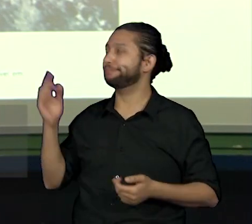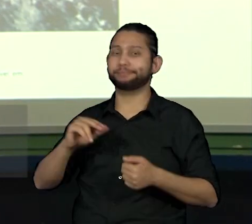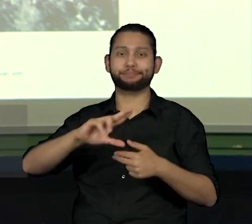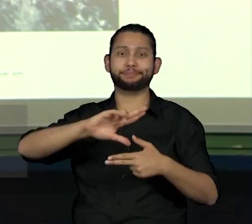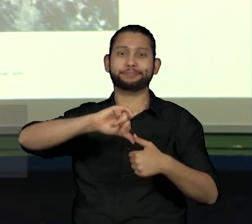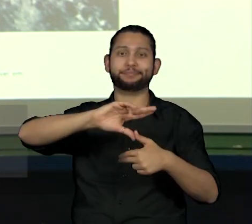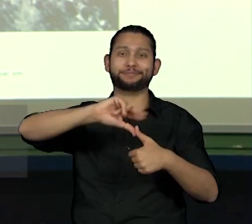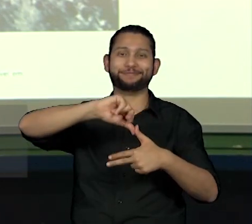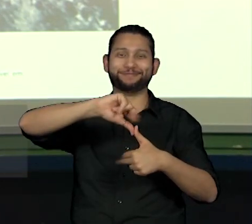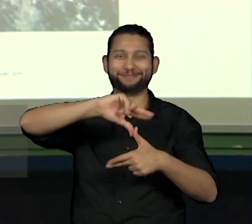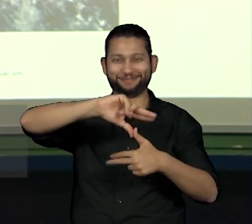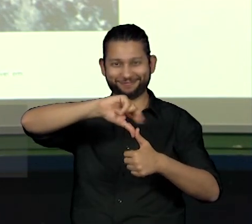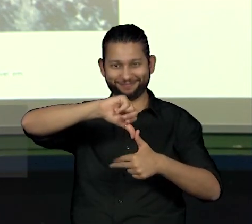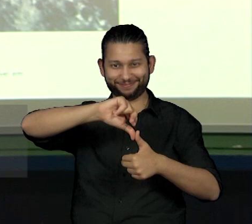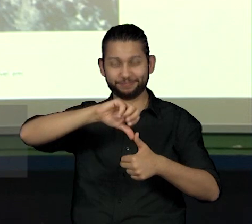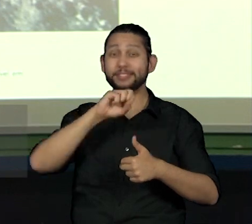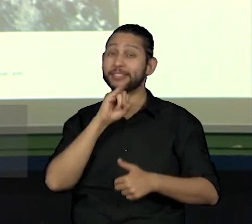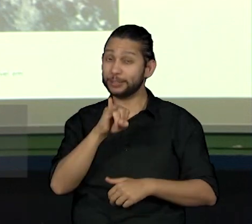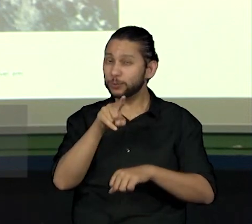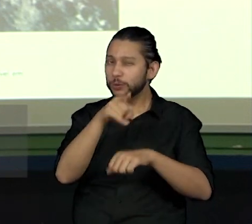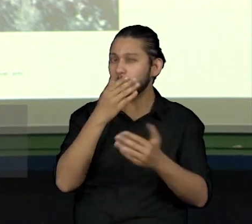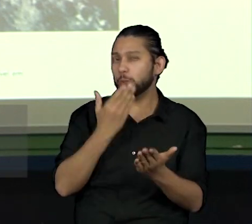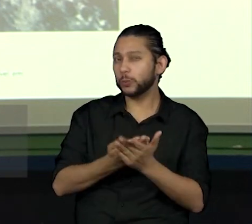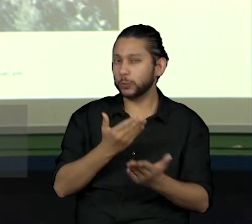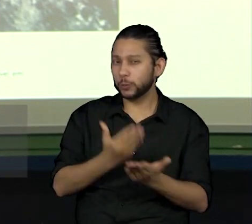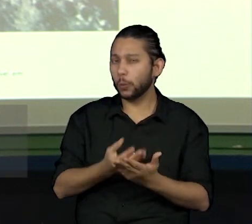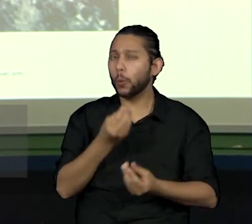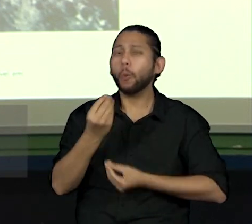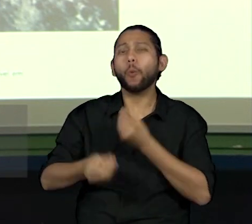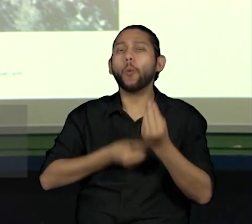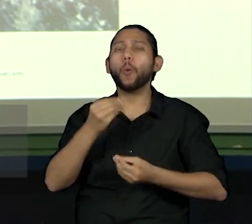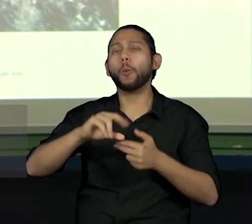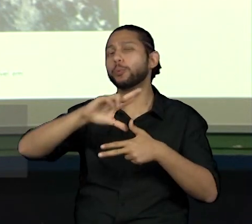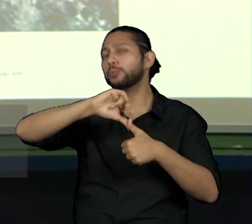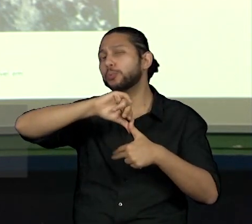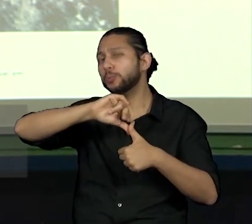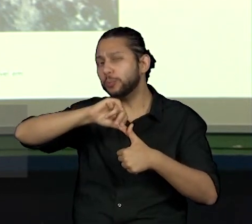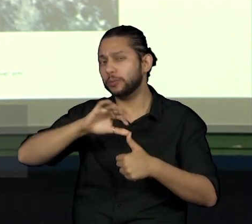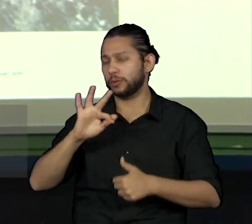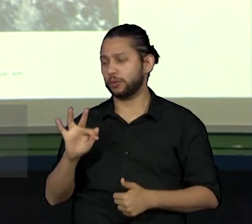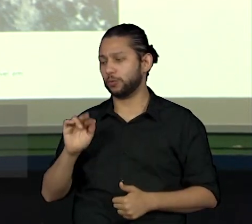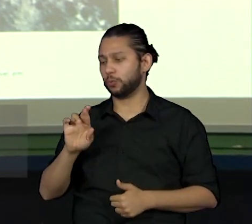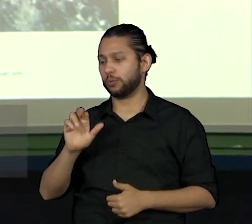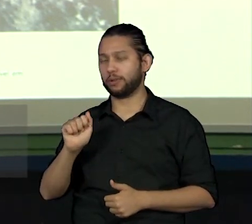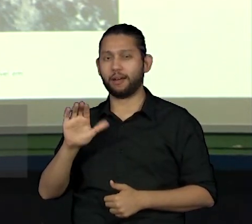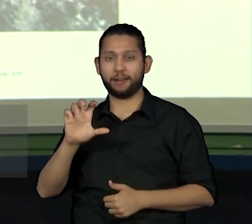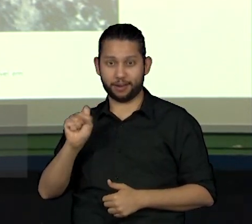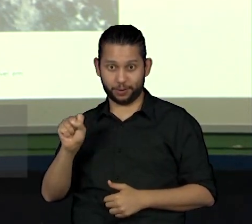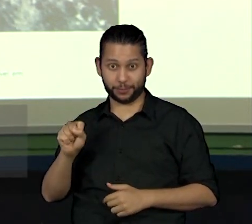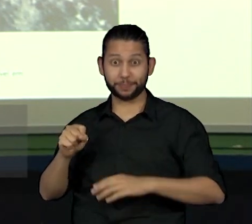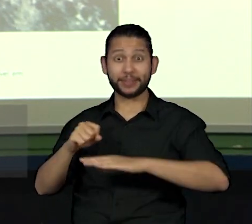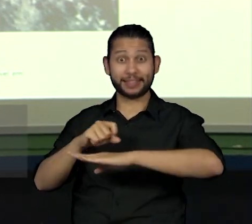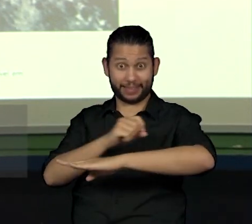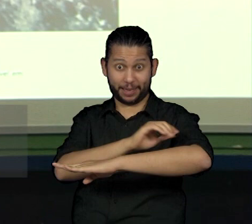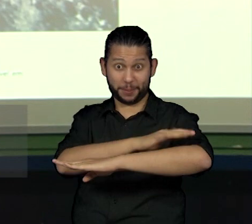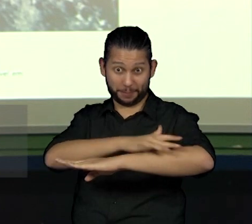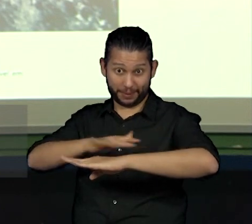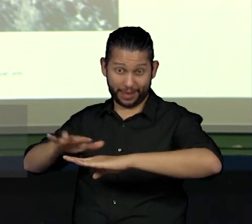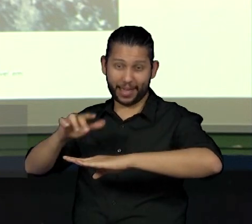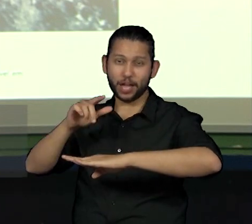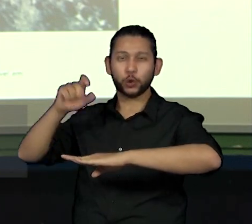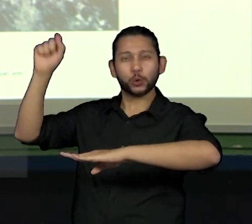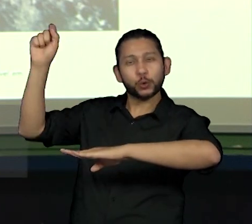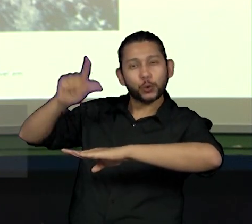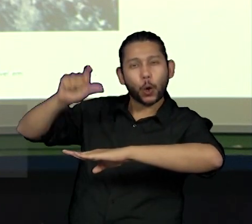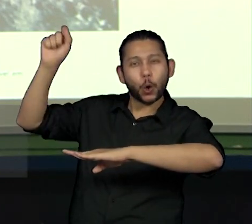Para quem estudou, os furacões são formados devido à troca de ar quente com ar frio,